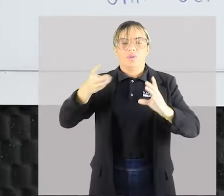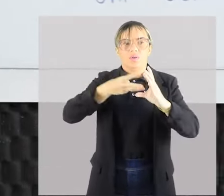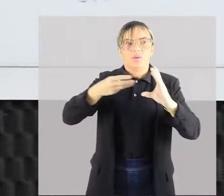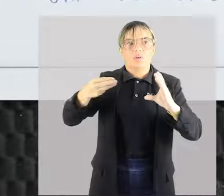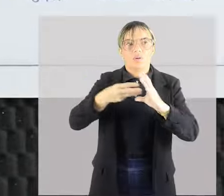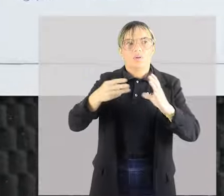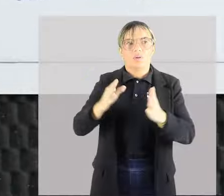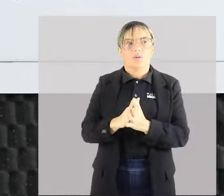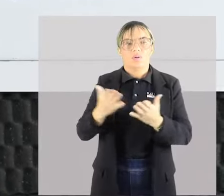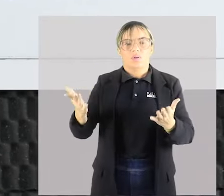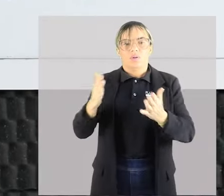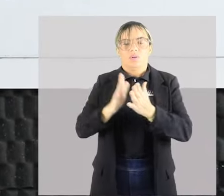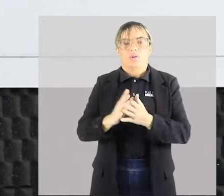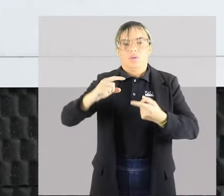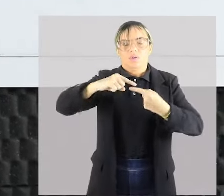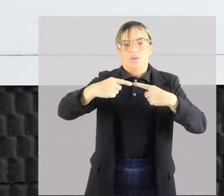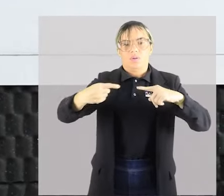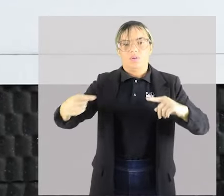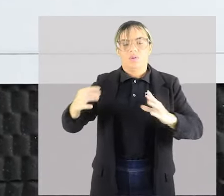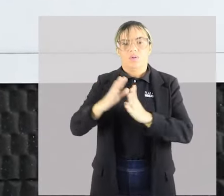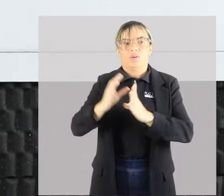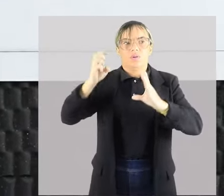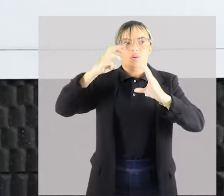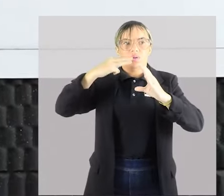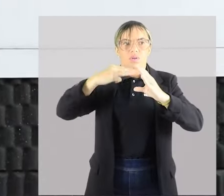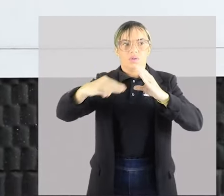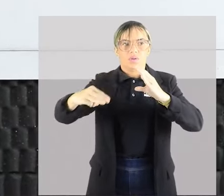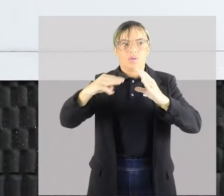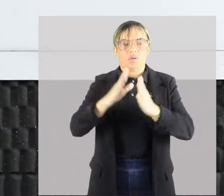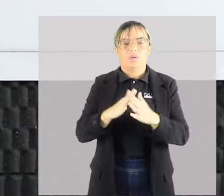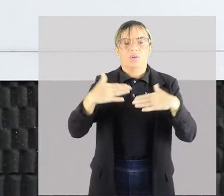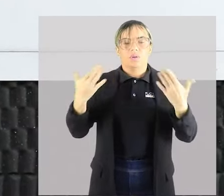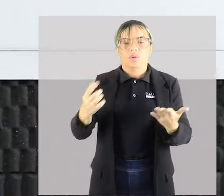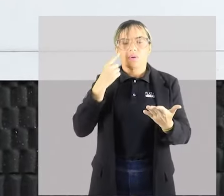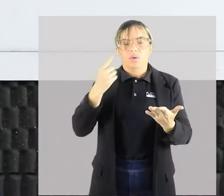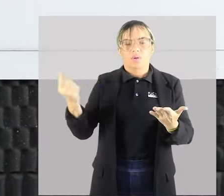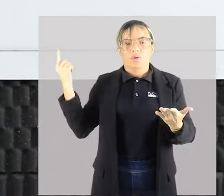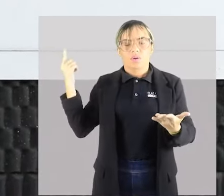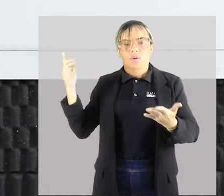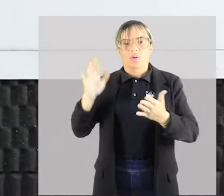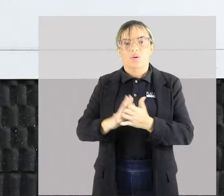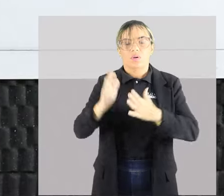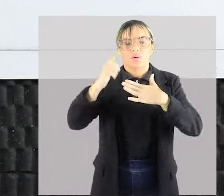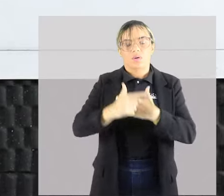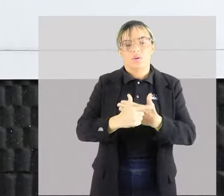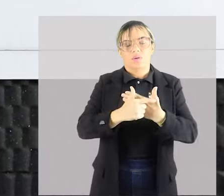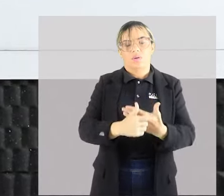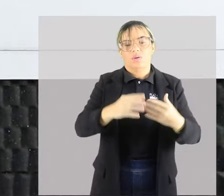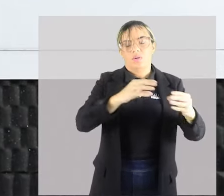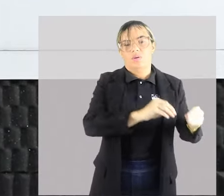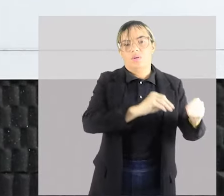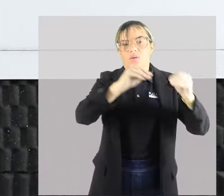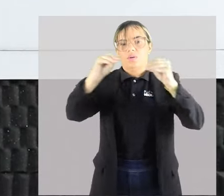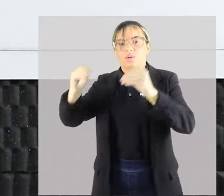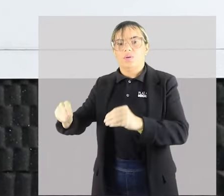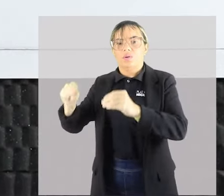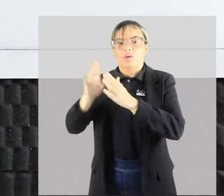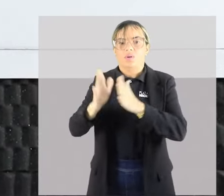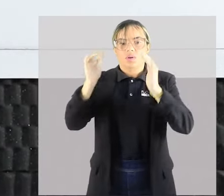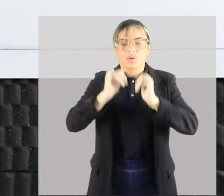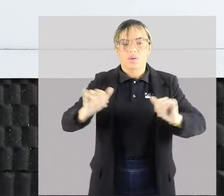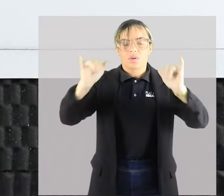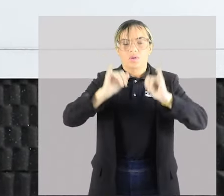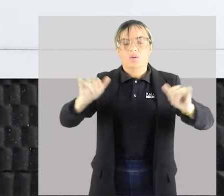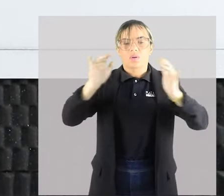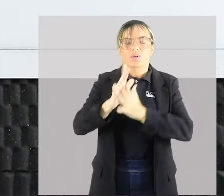como RNA mensageiro Tá certo então é ele quem vai carregar aquela informação